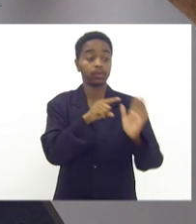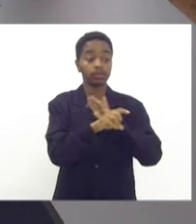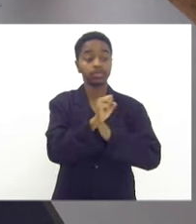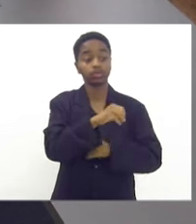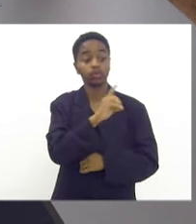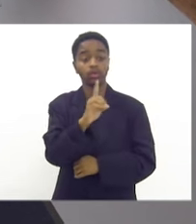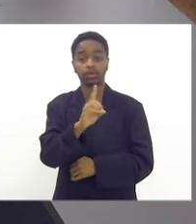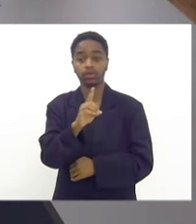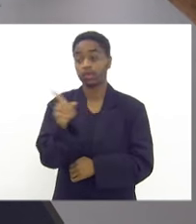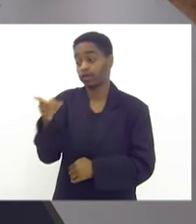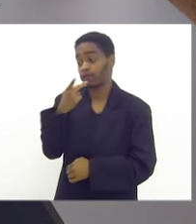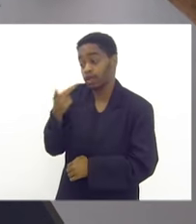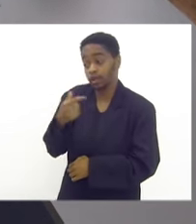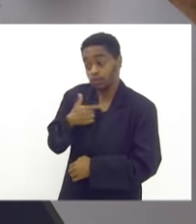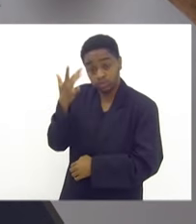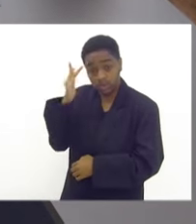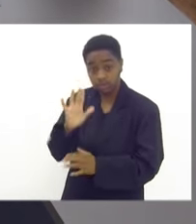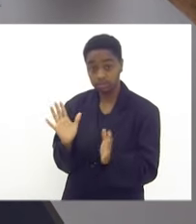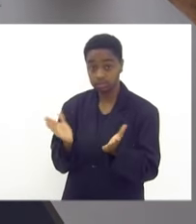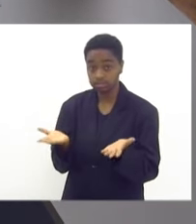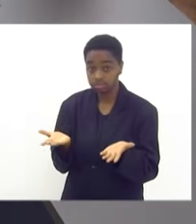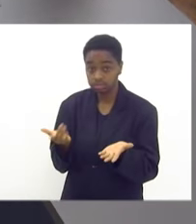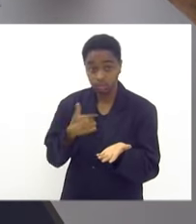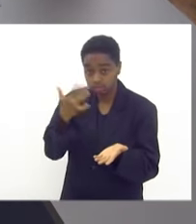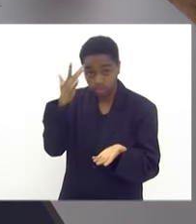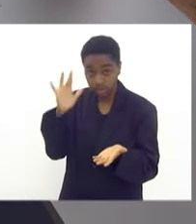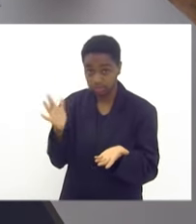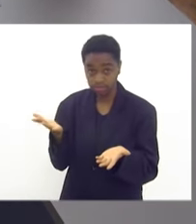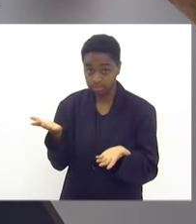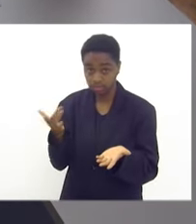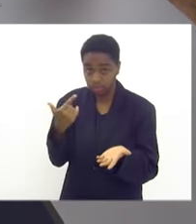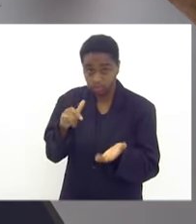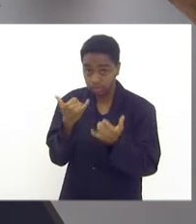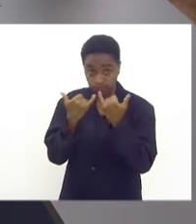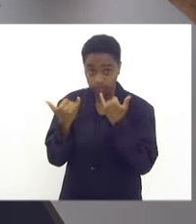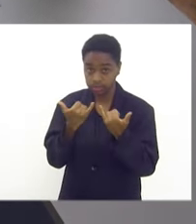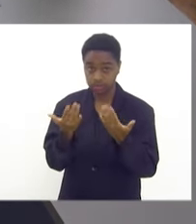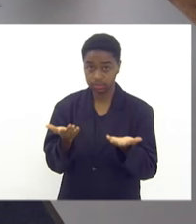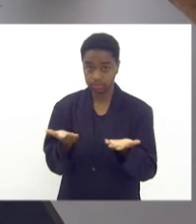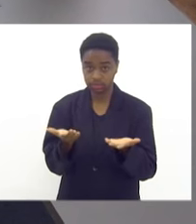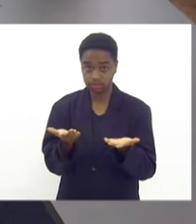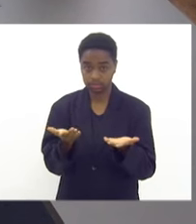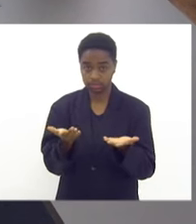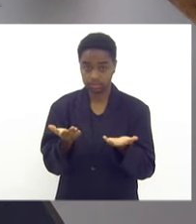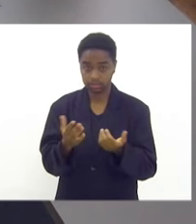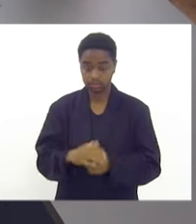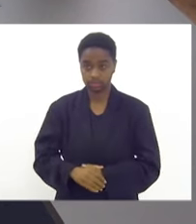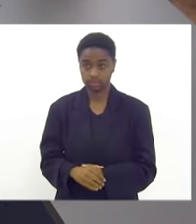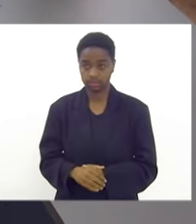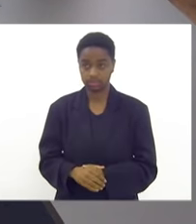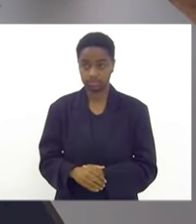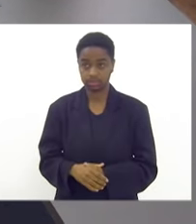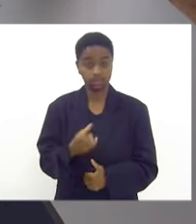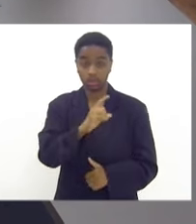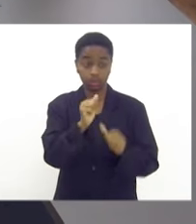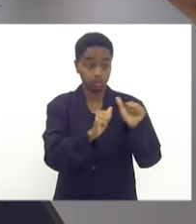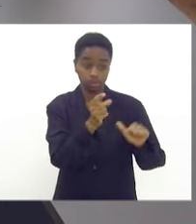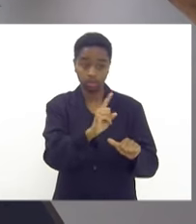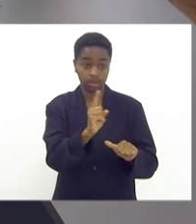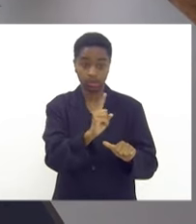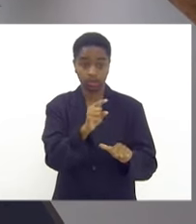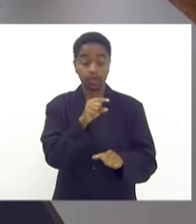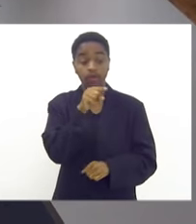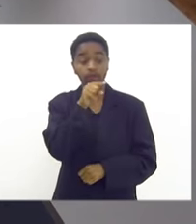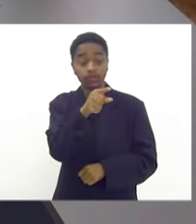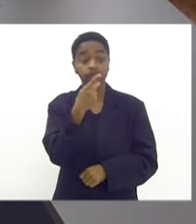dano ou não eu disse que eu desconheço eu desconheço não tem essa inform agora mudou agora não mais nem S nem não agora eu desconheço não não mudou não Deputado a senhora